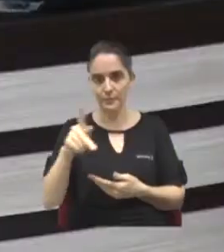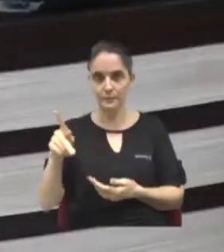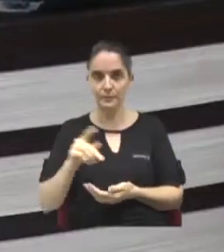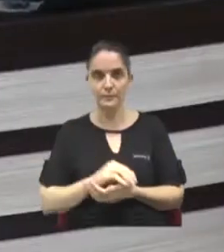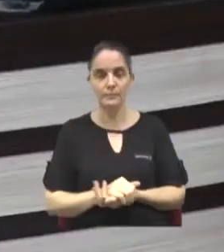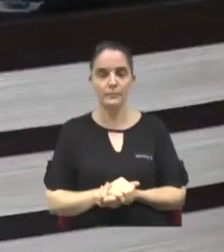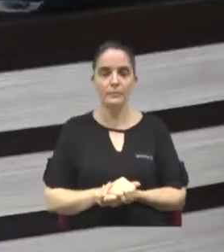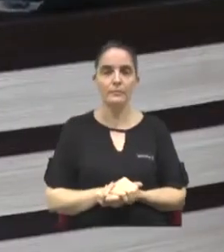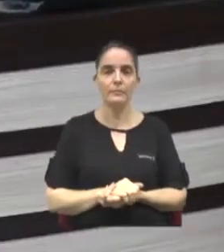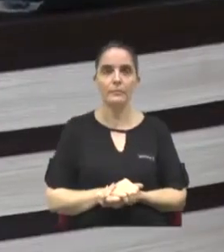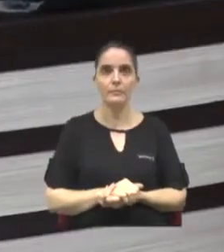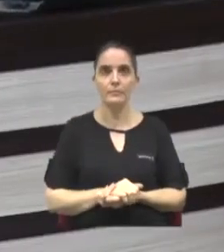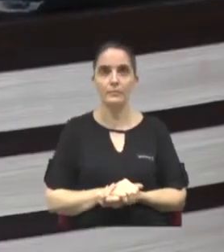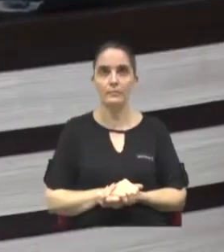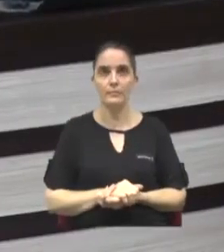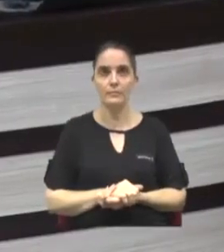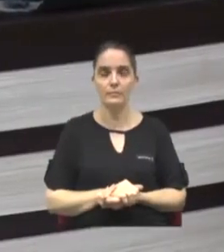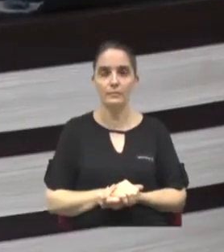presidente.